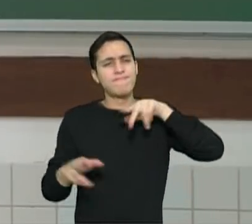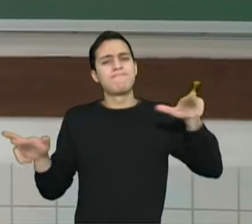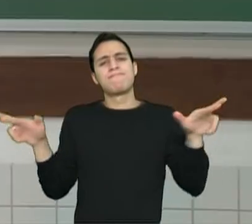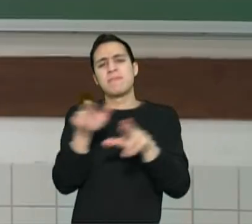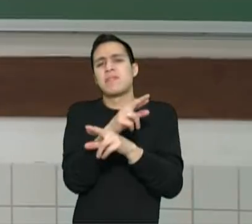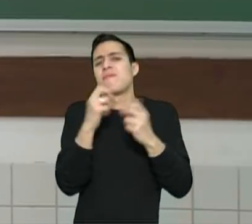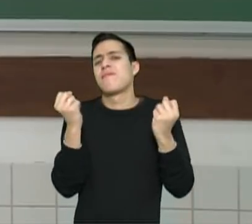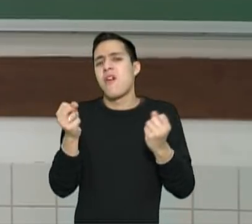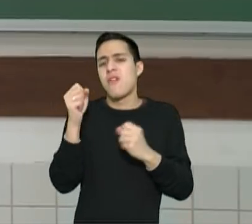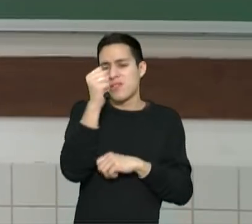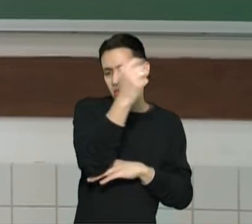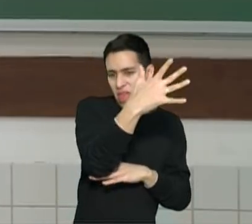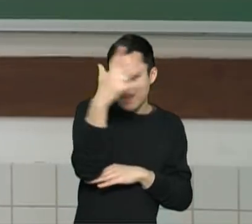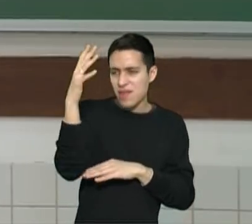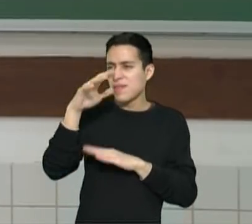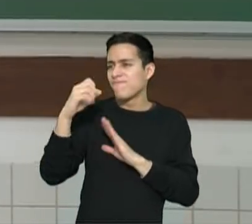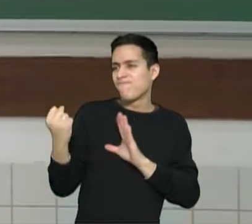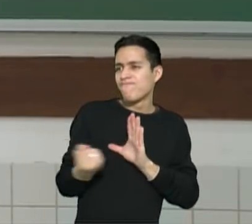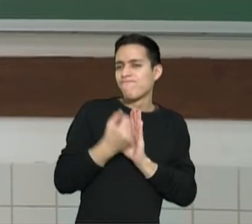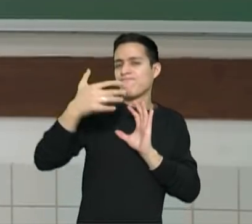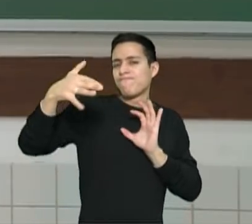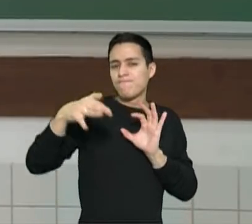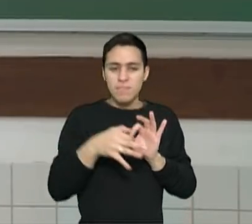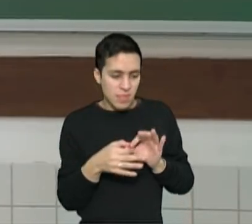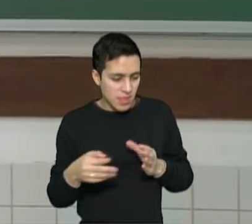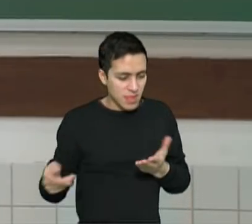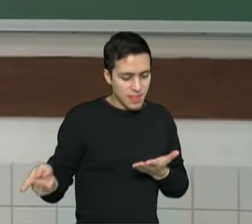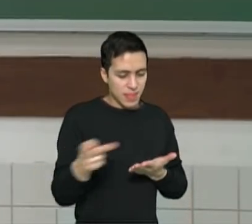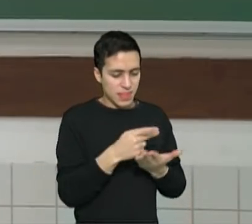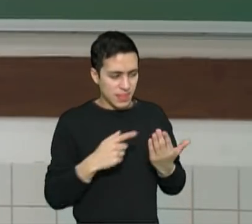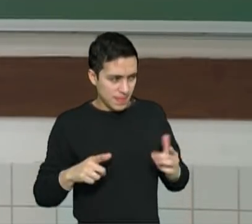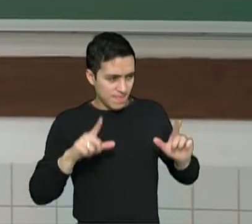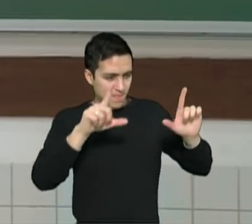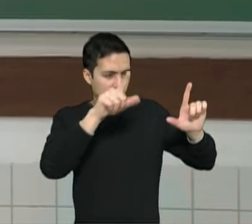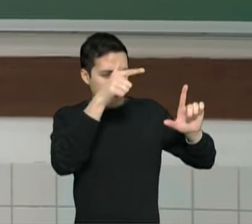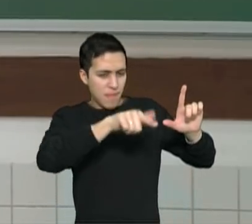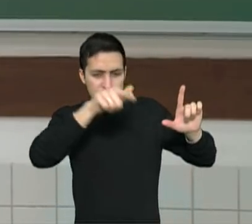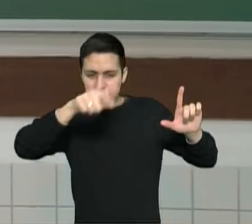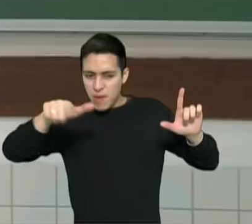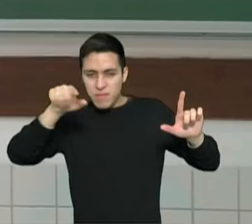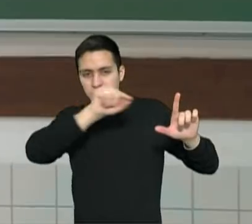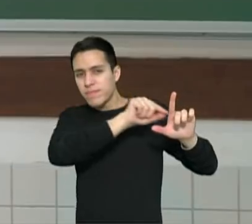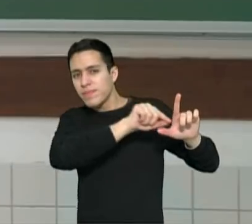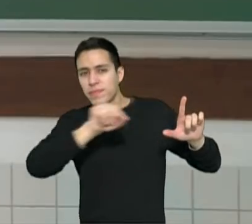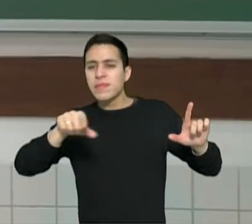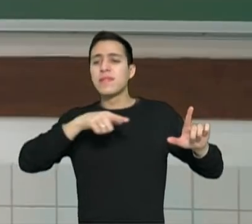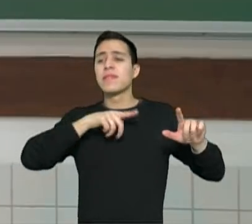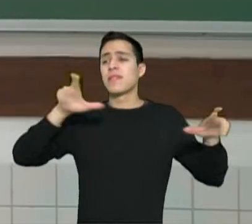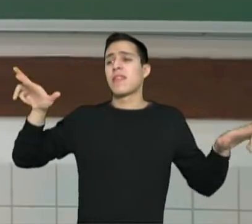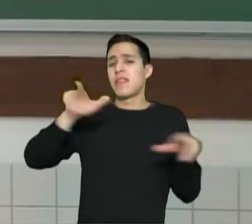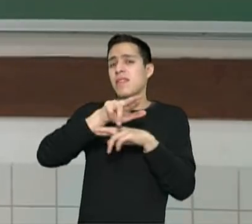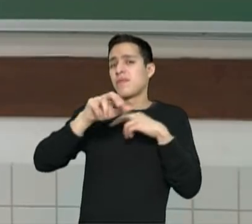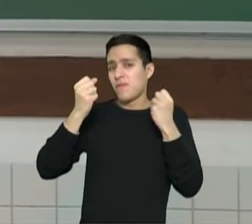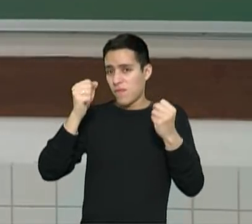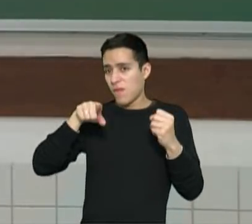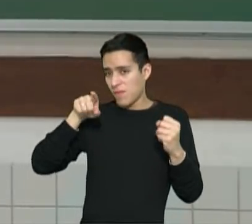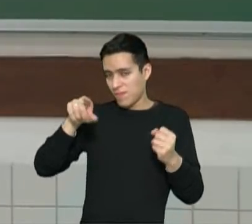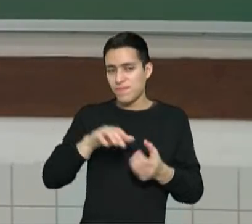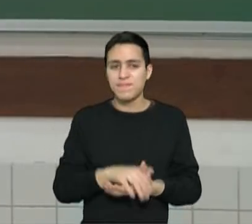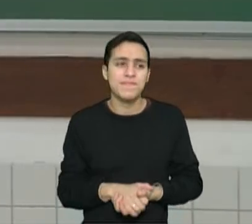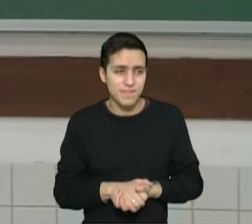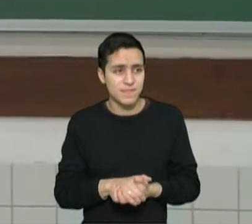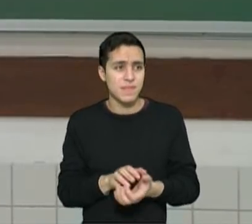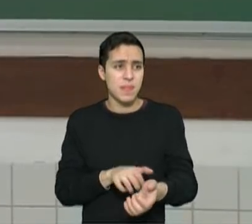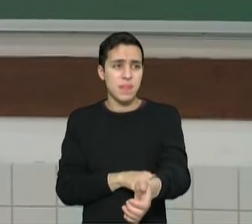natureza, Com o simbolismo, e esses desenhos, esses símbolos que se repetem, esses grafismos, estão muito presentes.